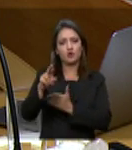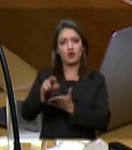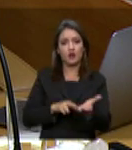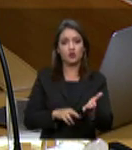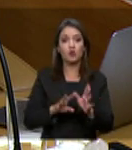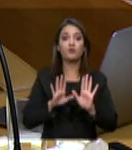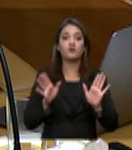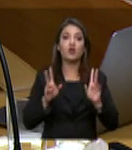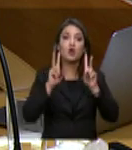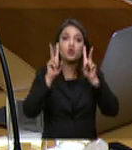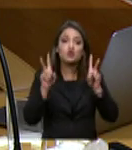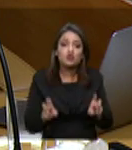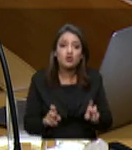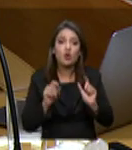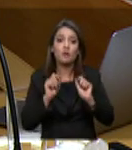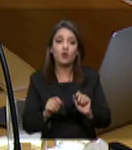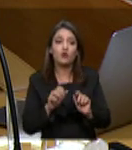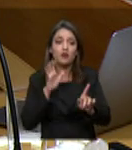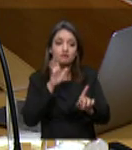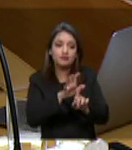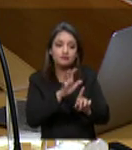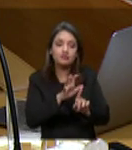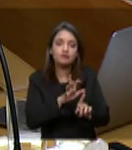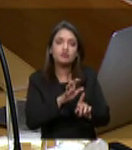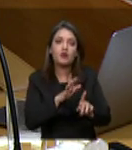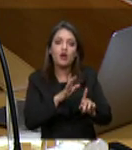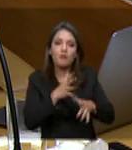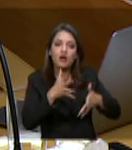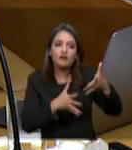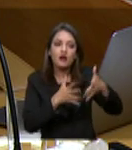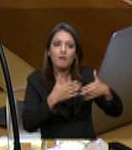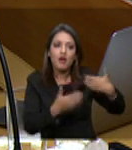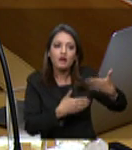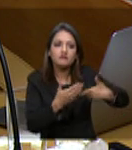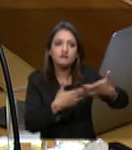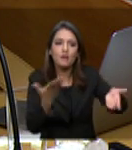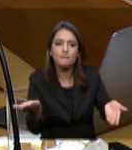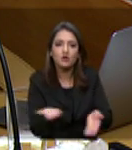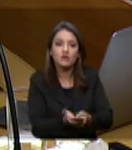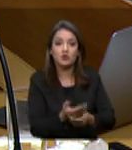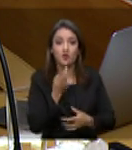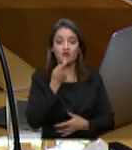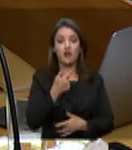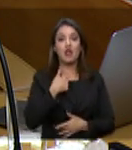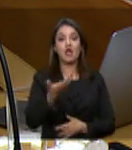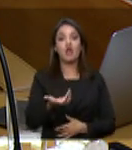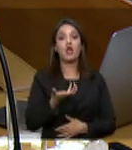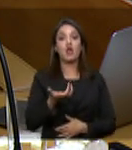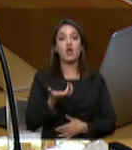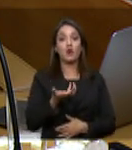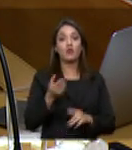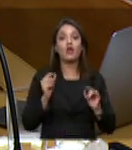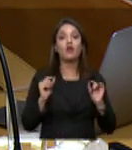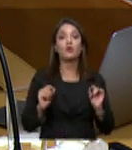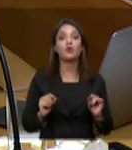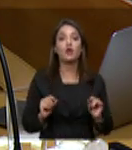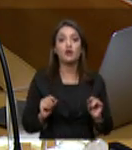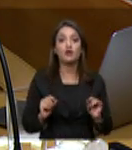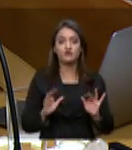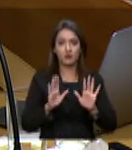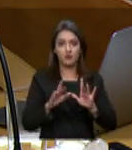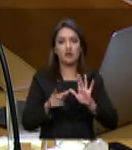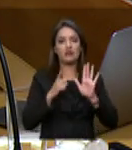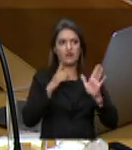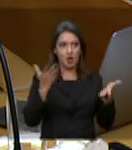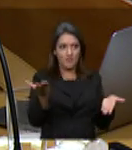tocante a coação no curso do processo Quando se diz eu quero que o povo havia um